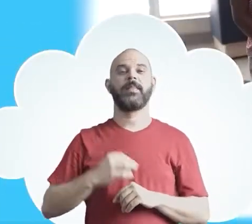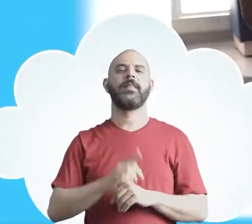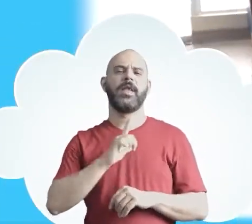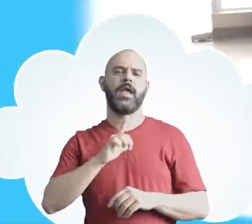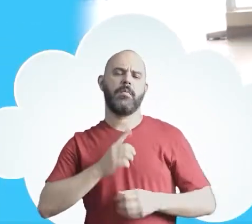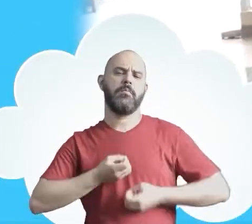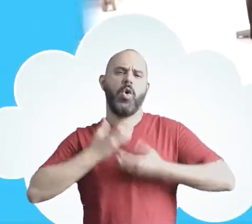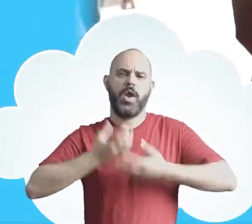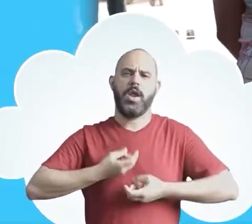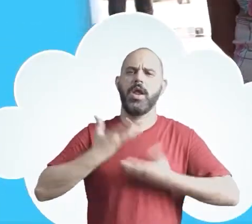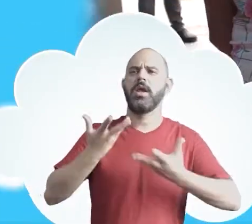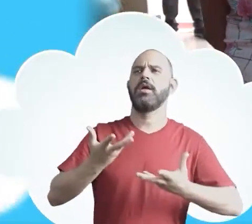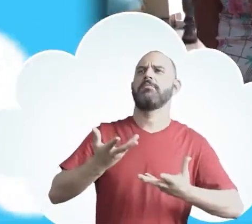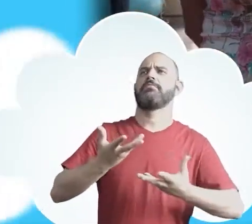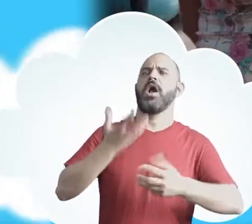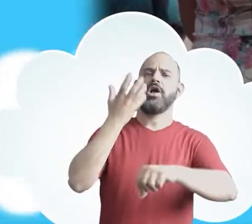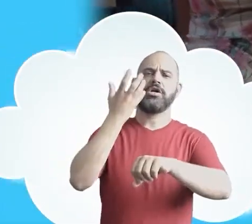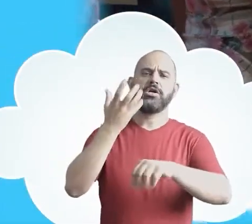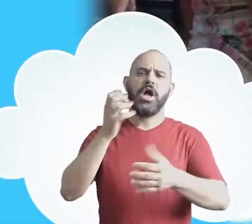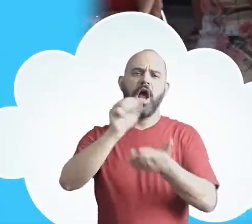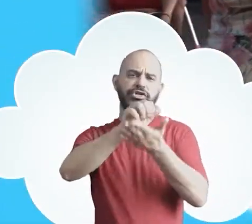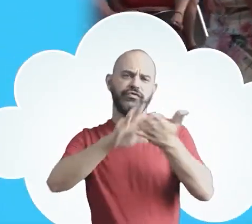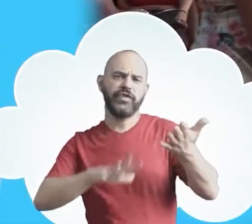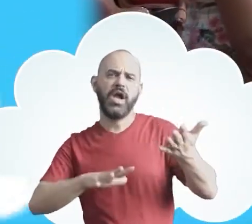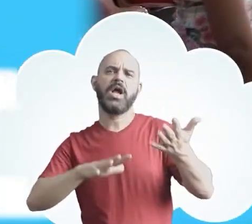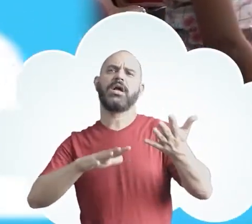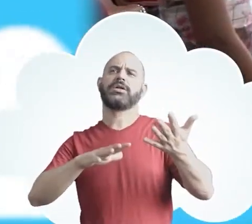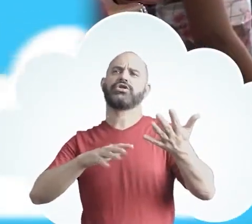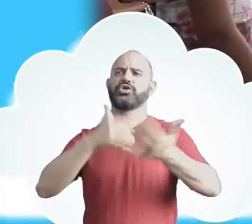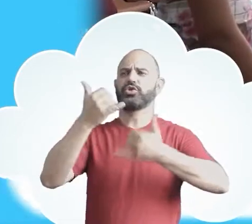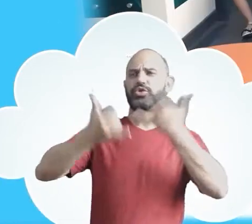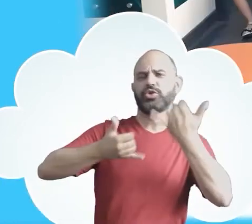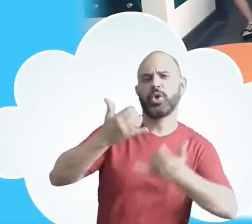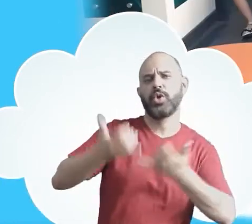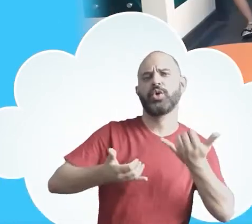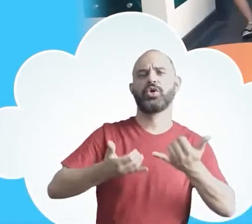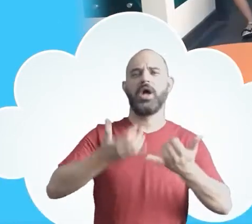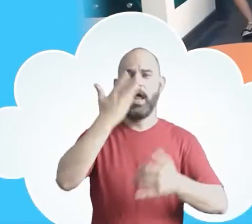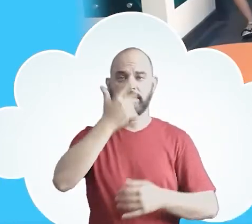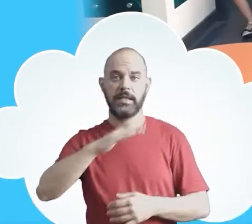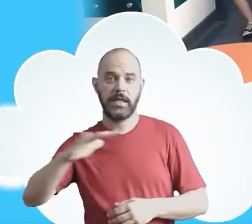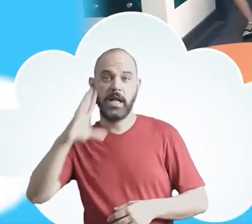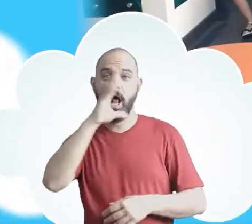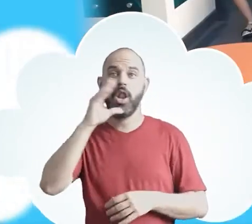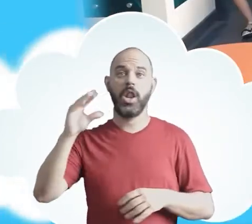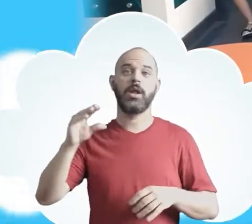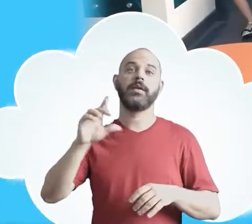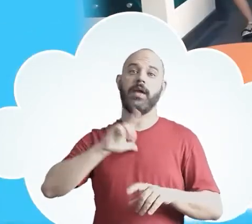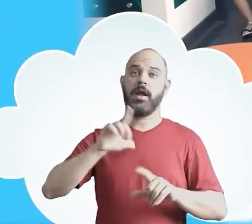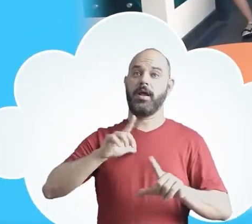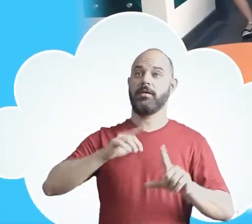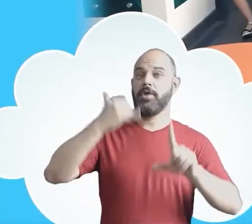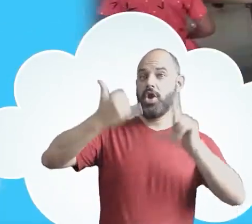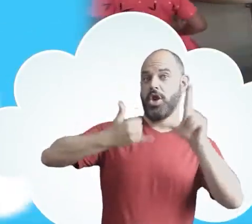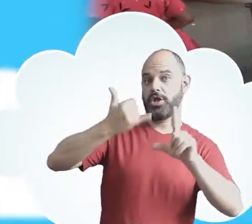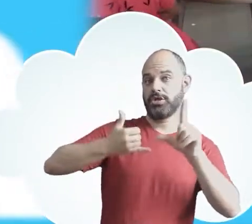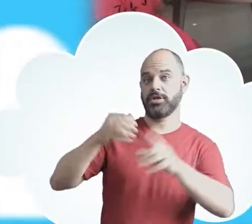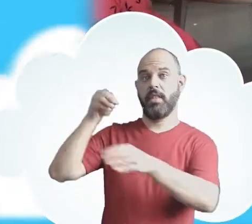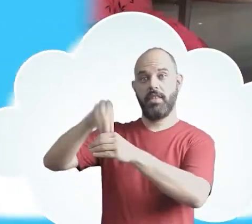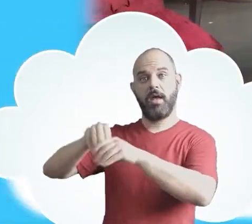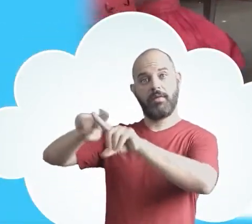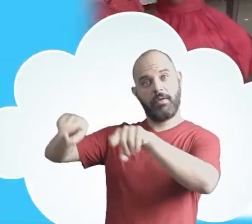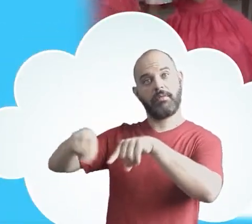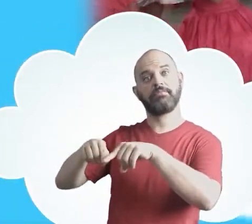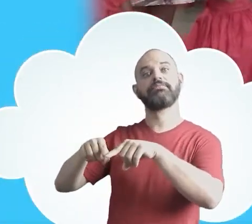de poemas, atividades e jogos teatrais com crianças e adolescentes. As aulas são realizadas de forma lúdica dentro